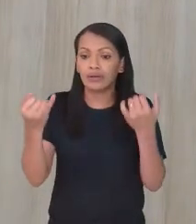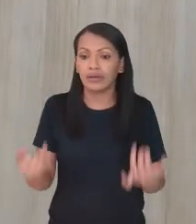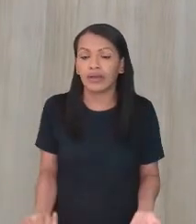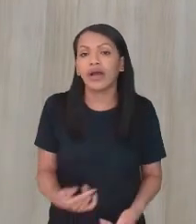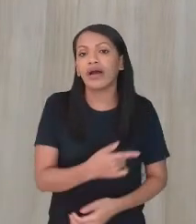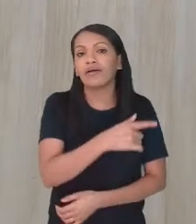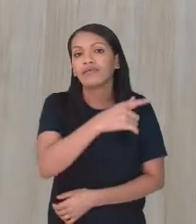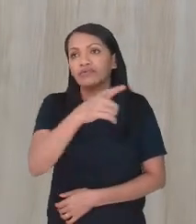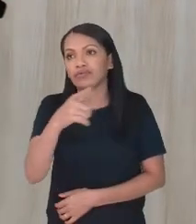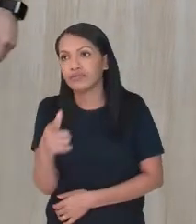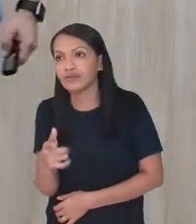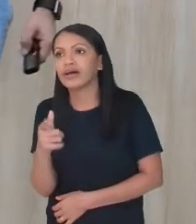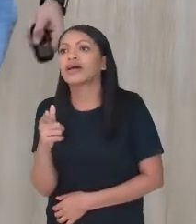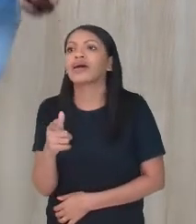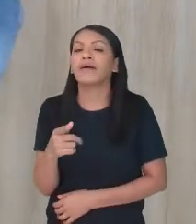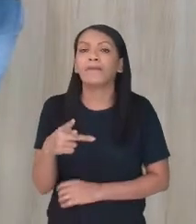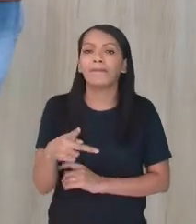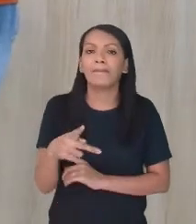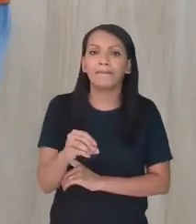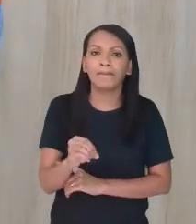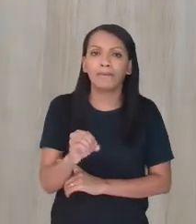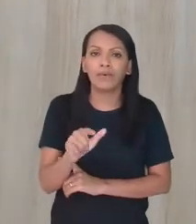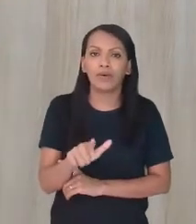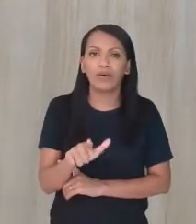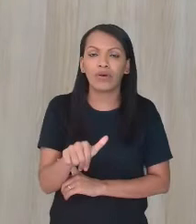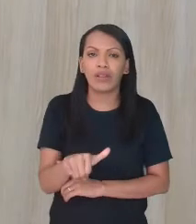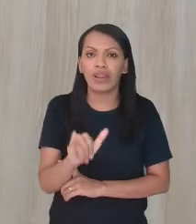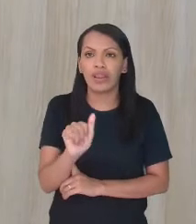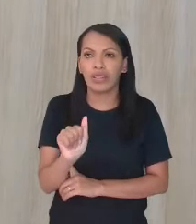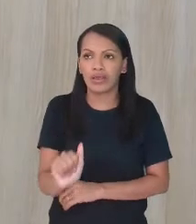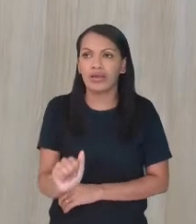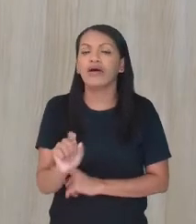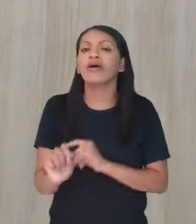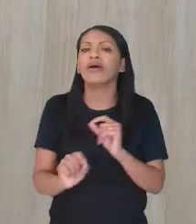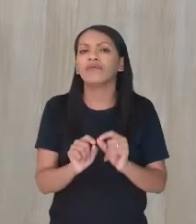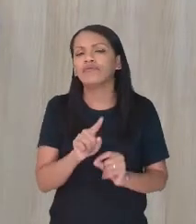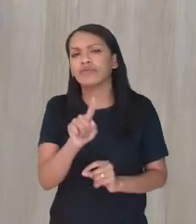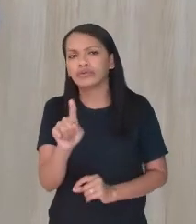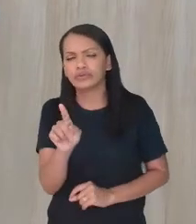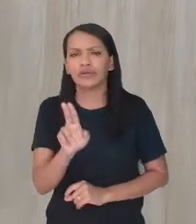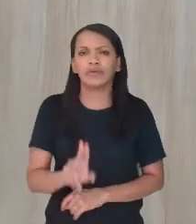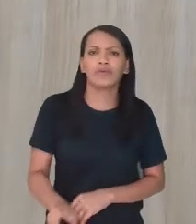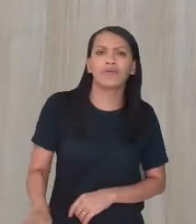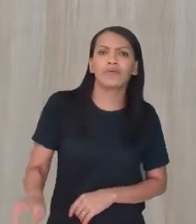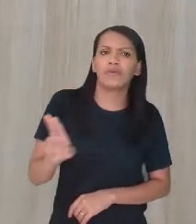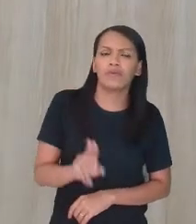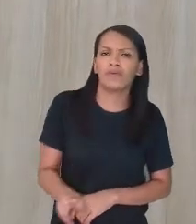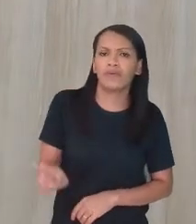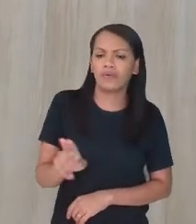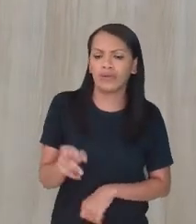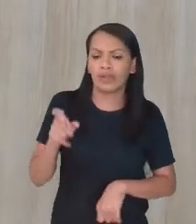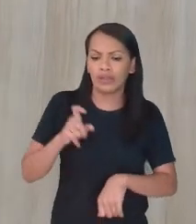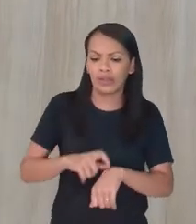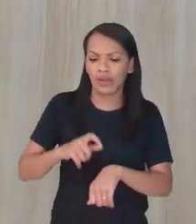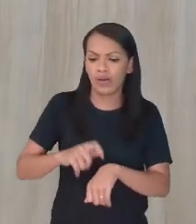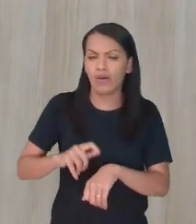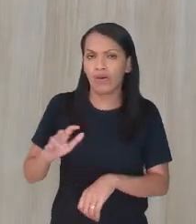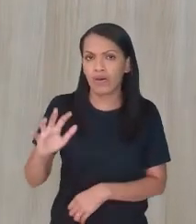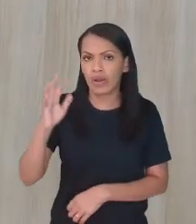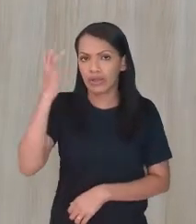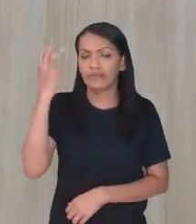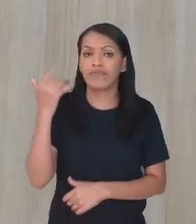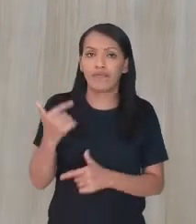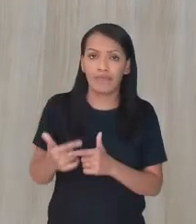método aqui, que é o método Polia, que é para você justamente utilizar esse método na hora de resolver um